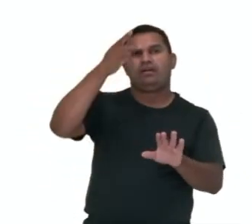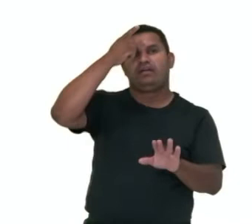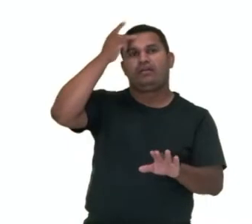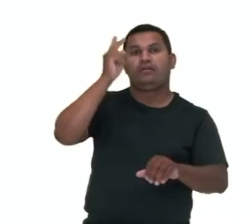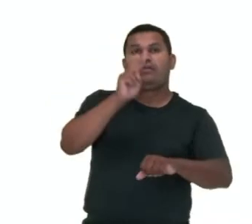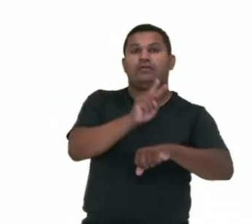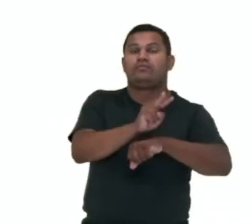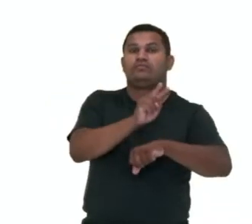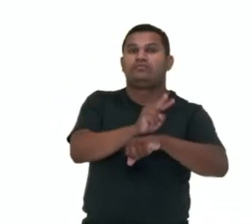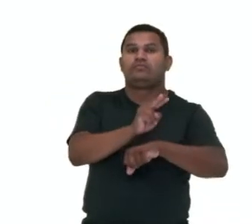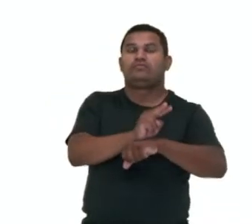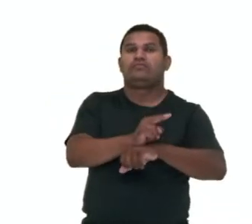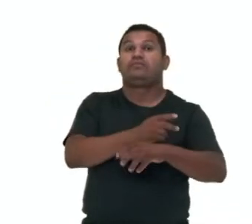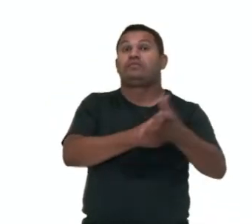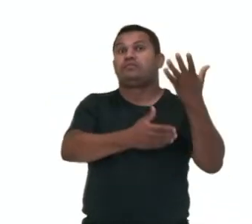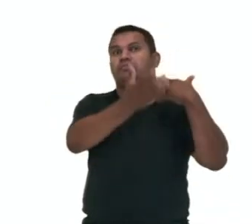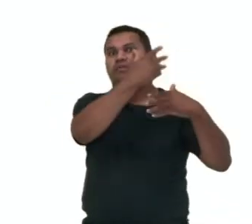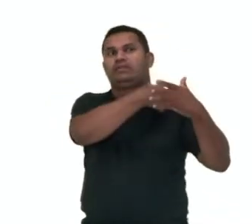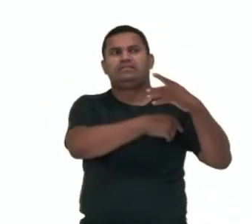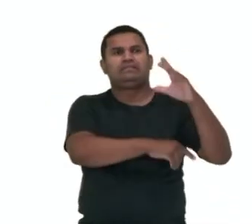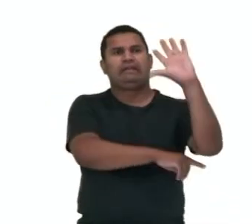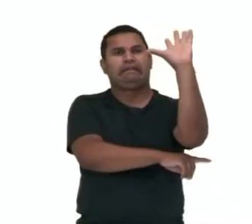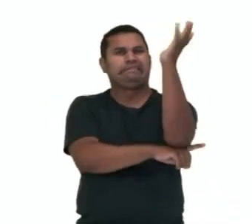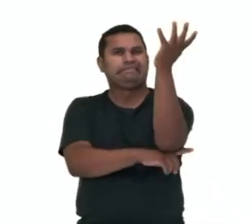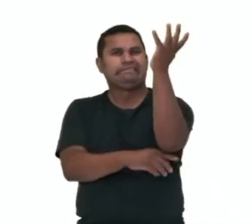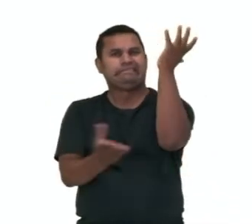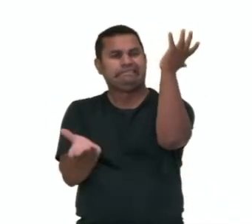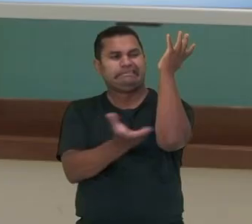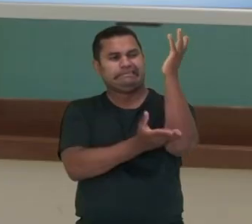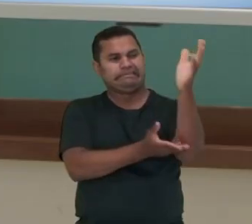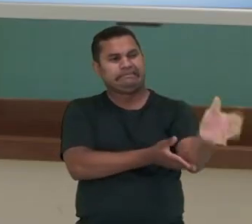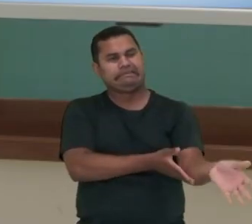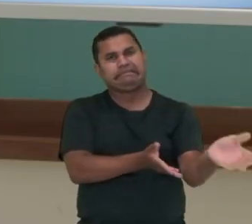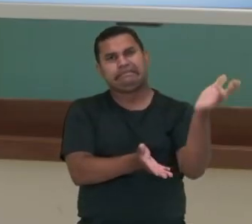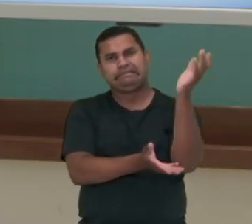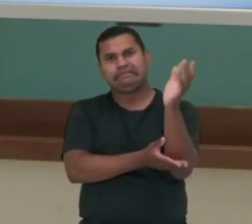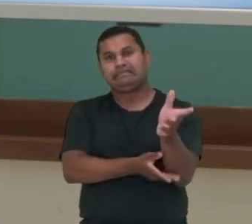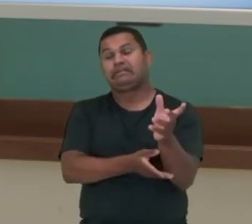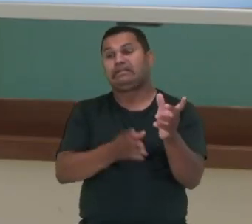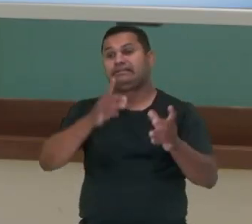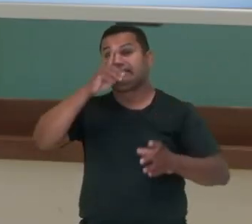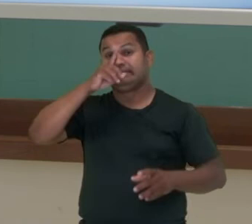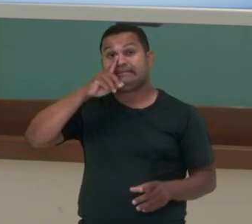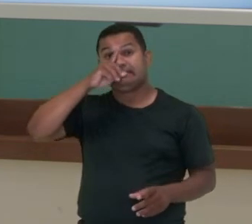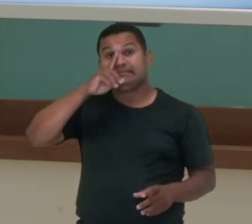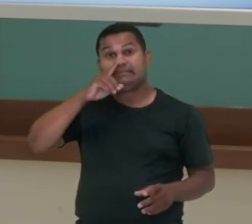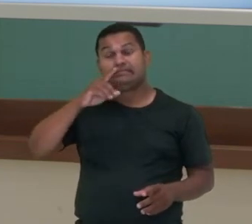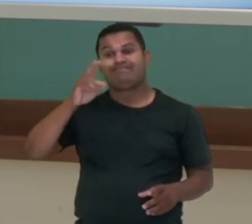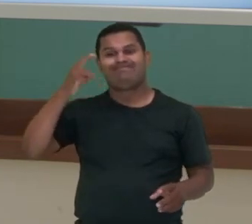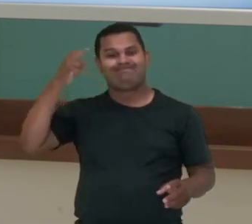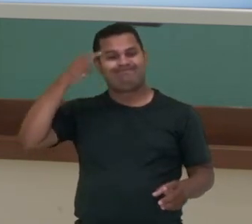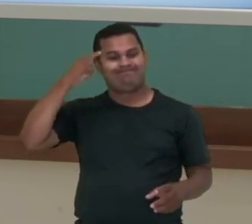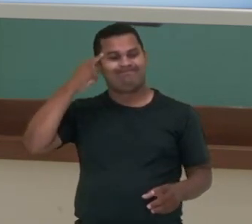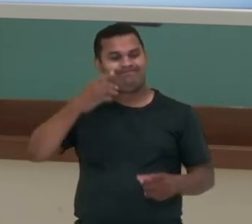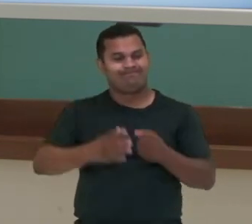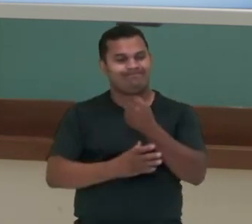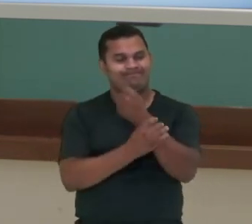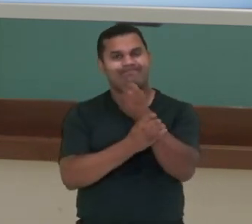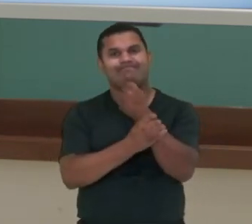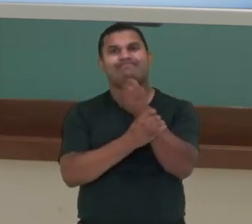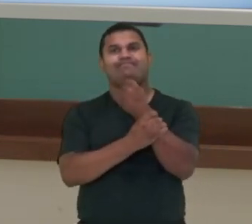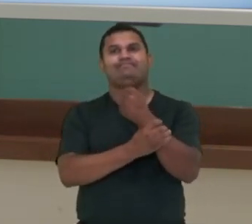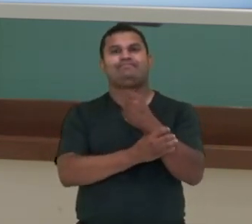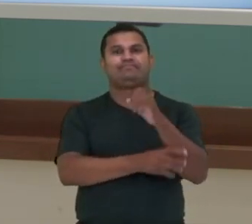Então, é criada essa reserva para pensar nessa relação do homem com o meio natural. Daí ela é uma